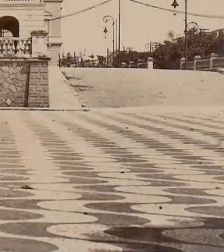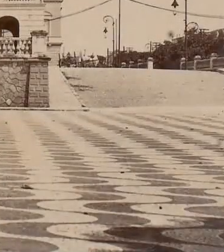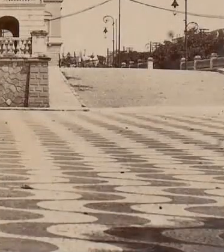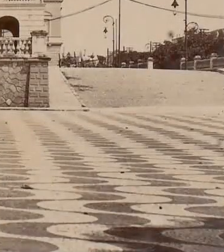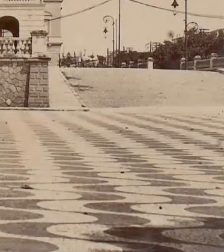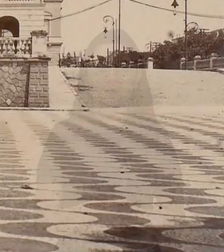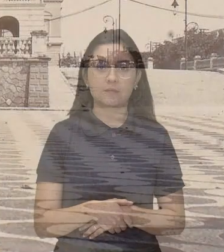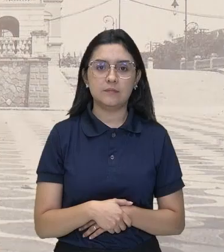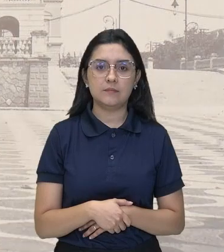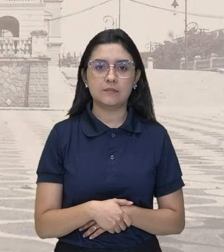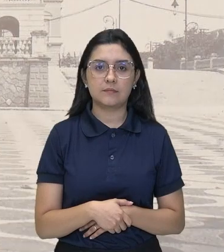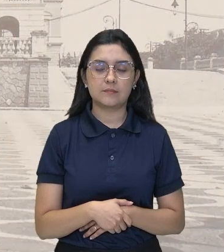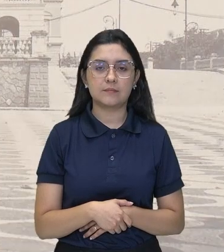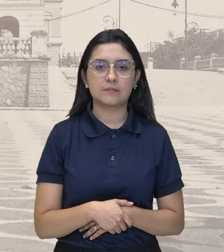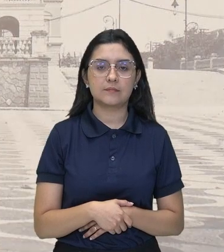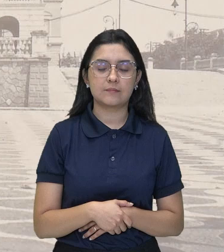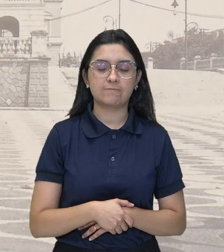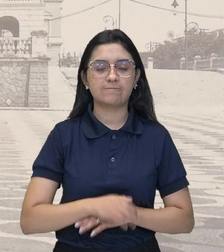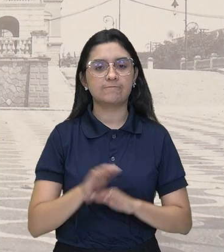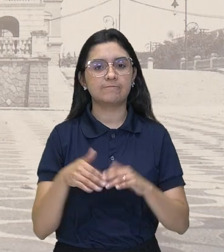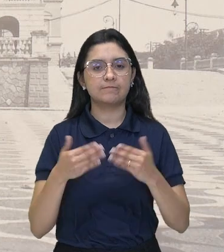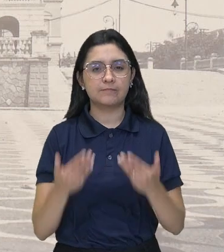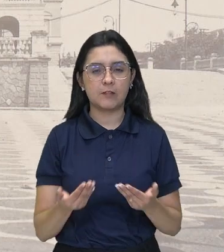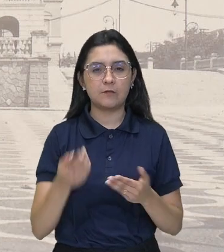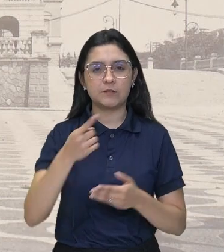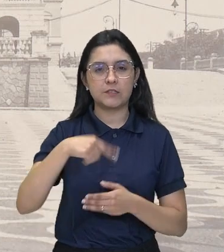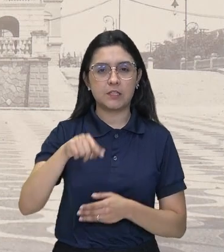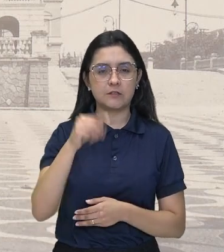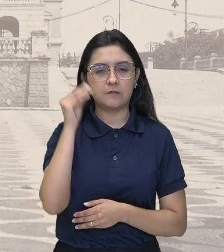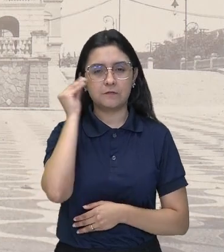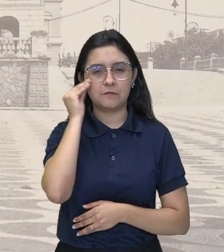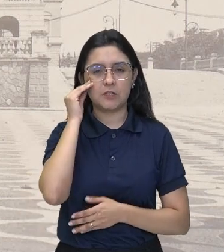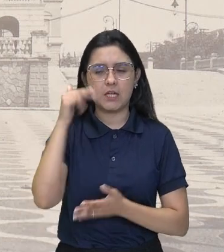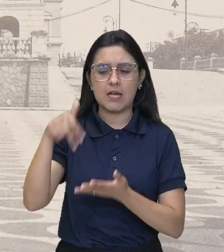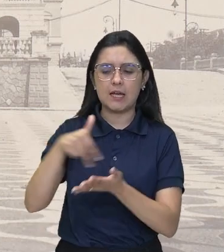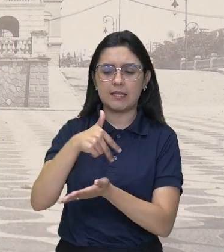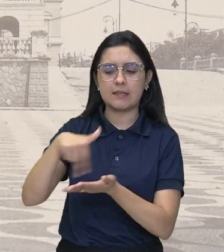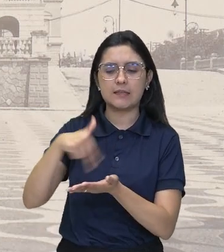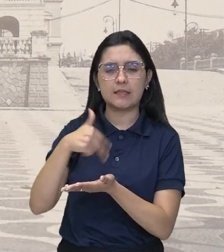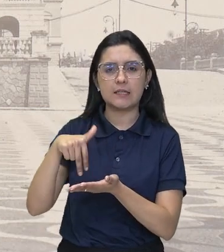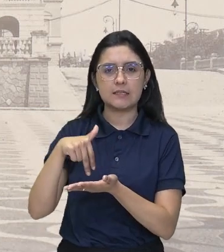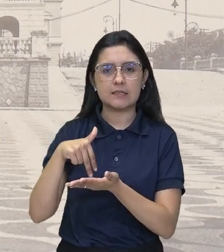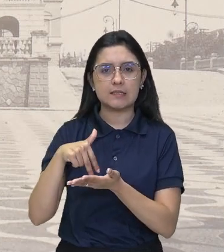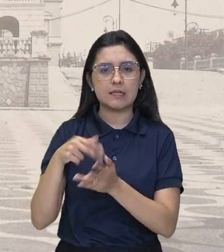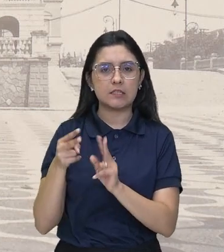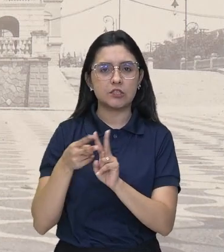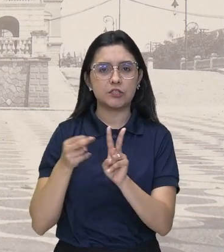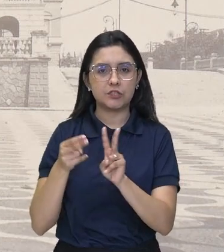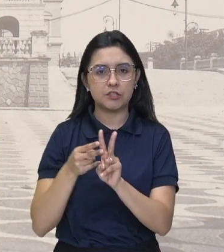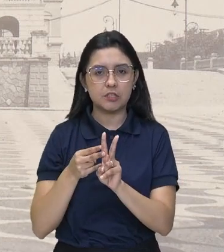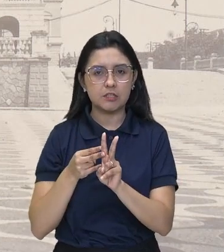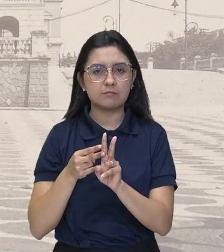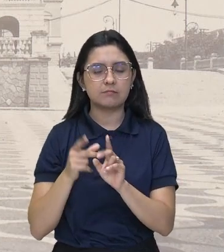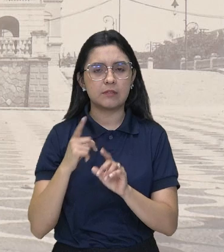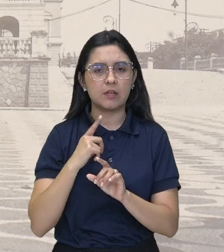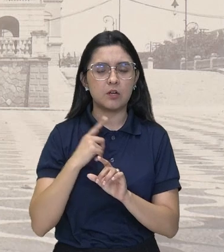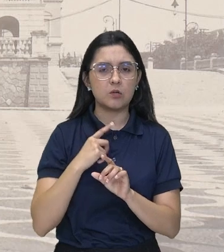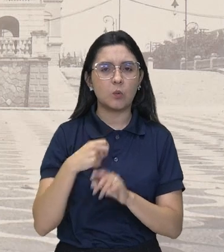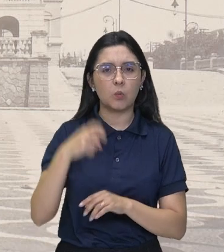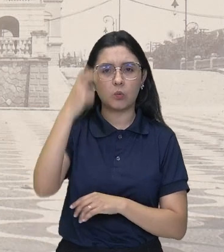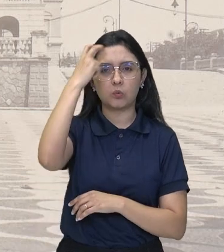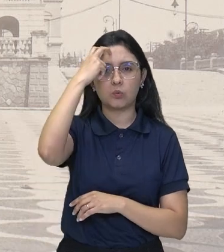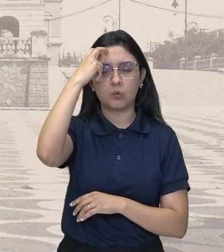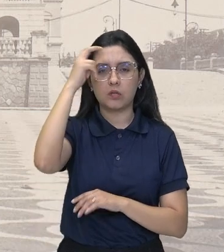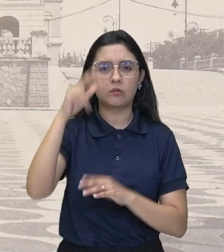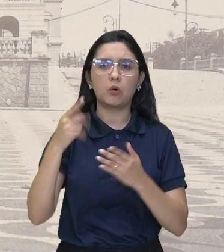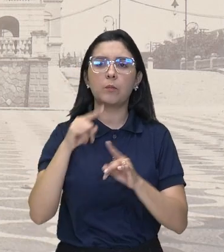Muito bem, então essa dança, né, essa dança indígena, ela traz toda na sua essência, né, a sua cultura, não é para um